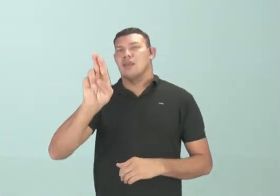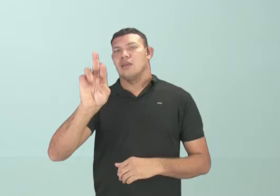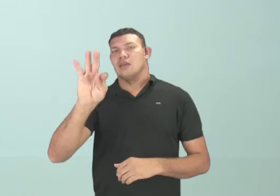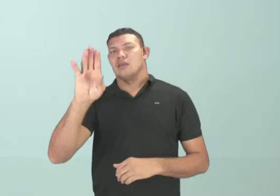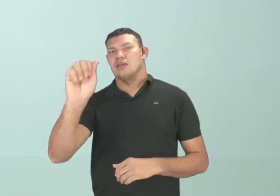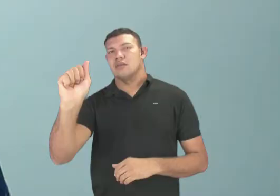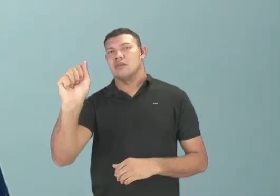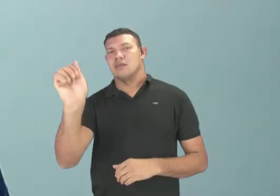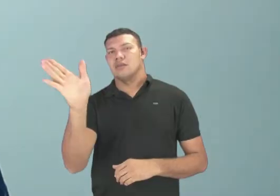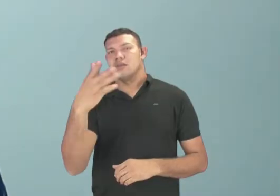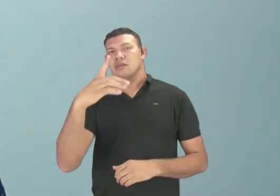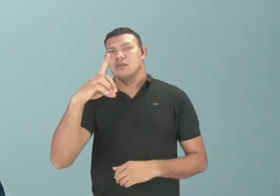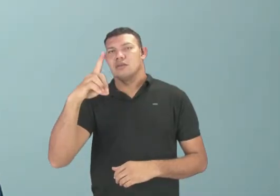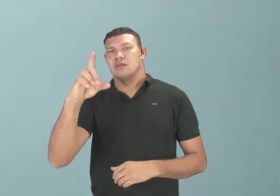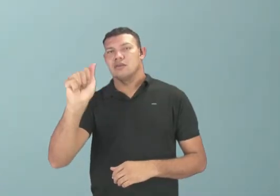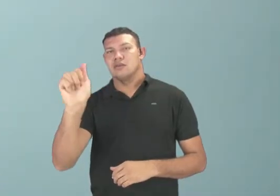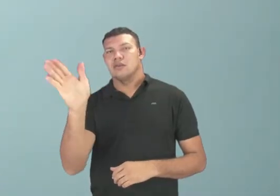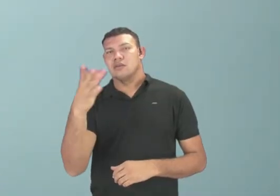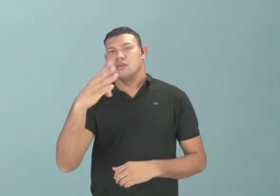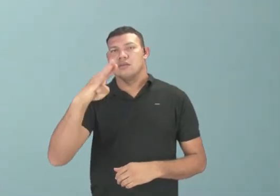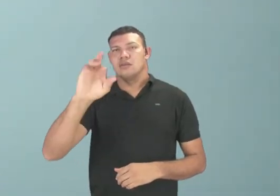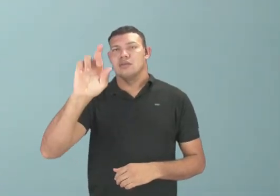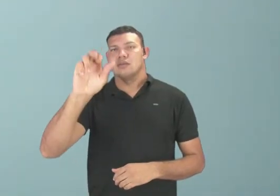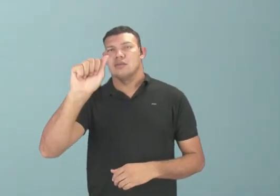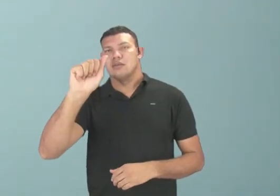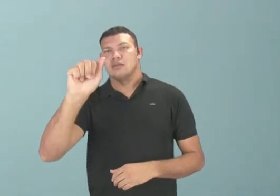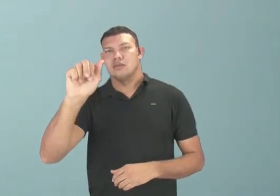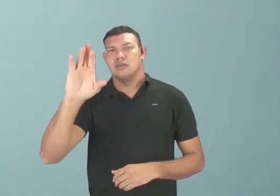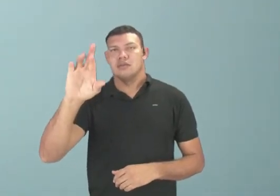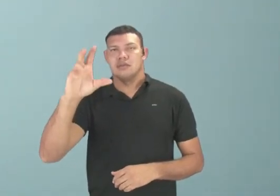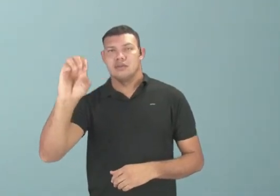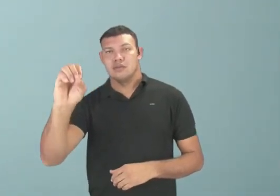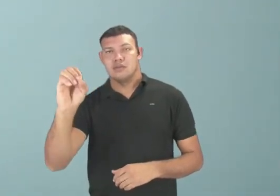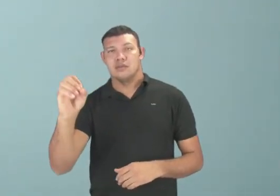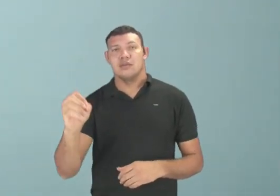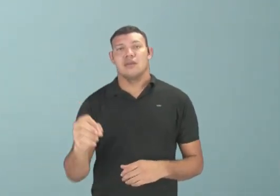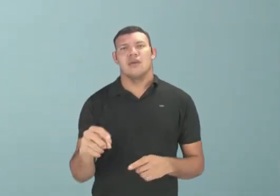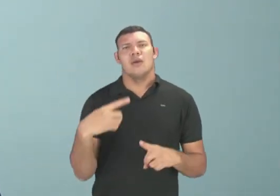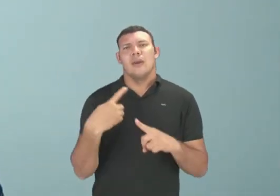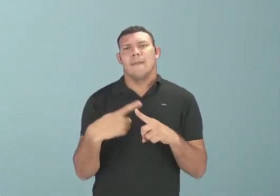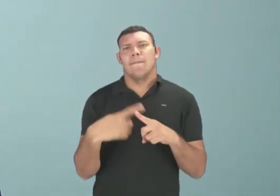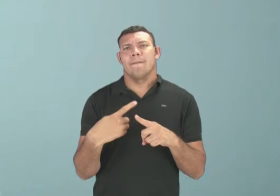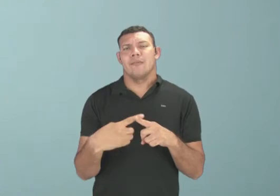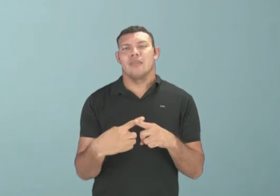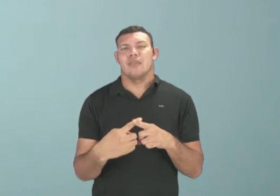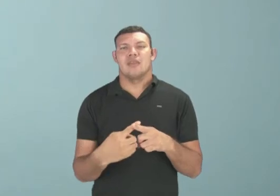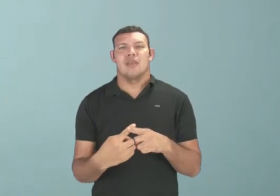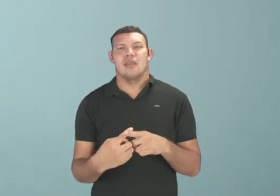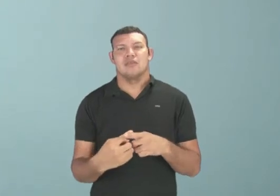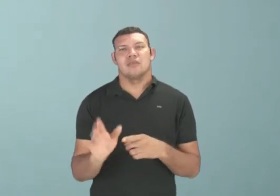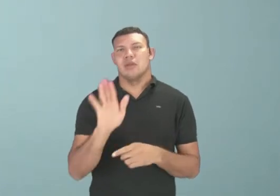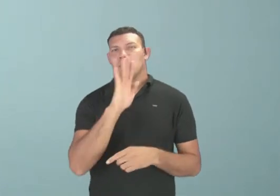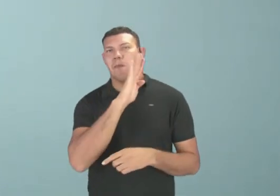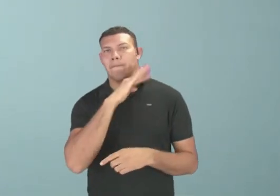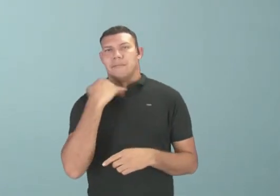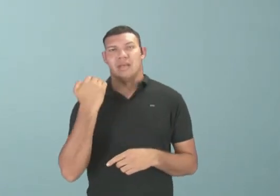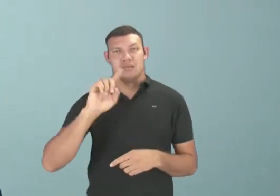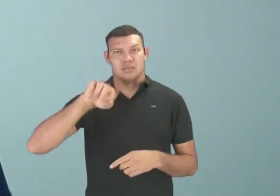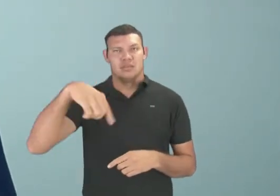isso, que as pessoas lá de poder aquisitivo, elas acreditavam que ao morrer, elas iam para o céu, né?